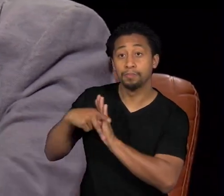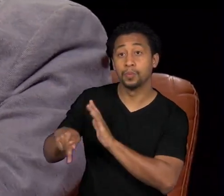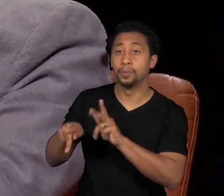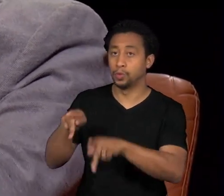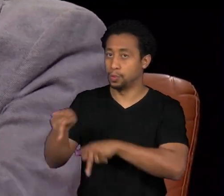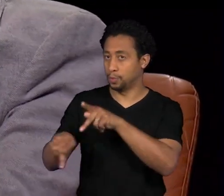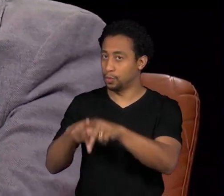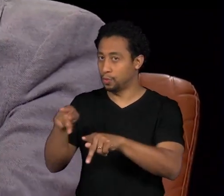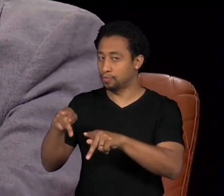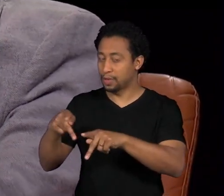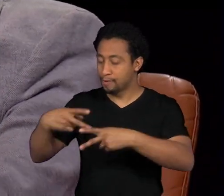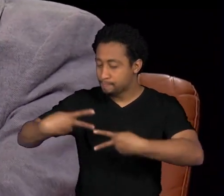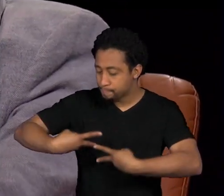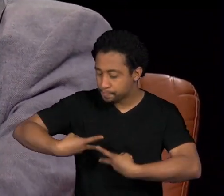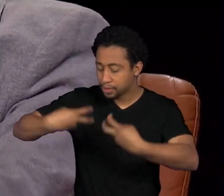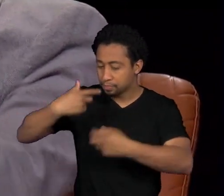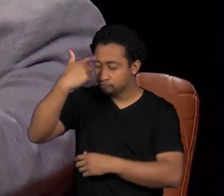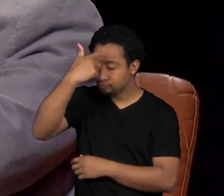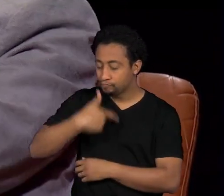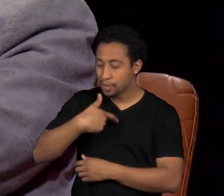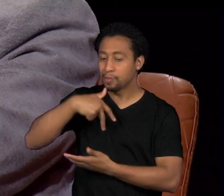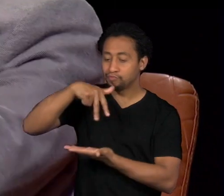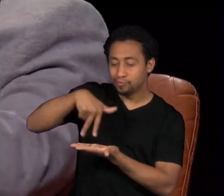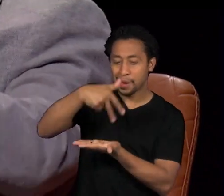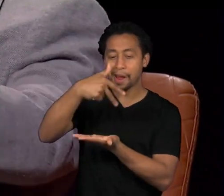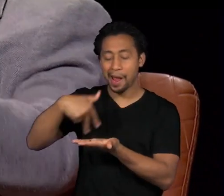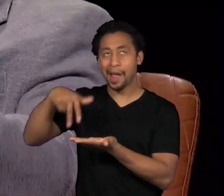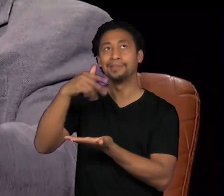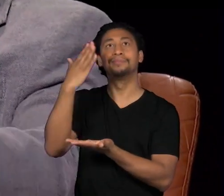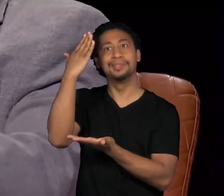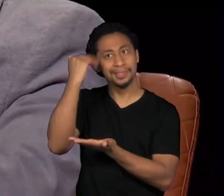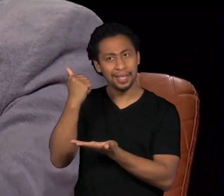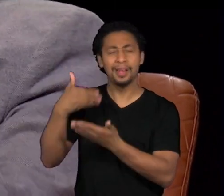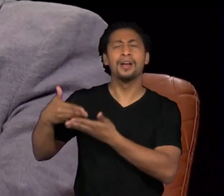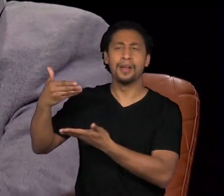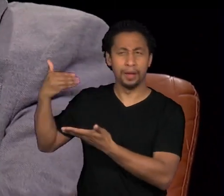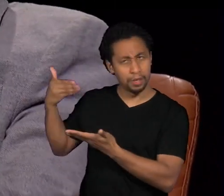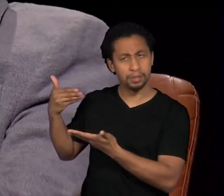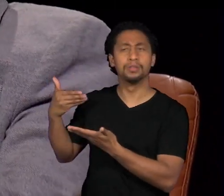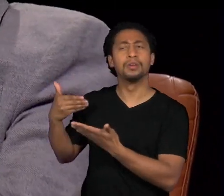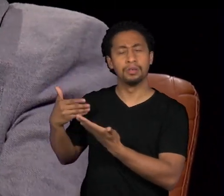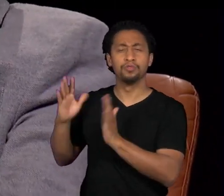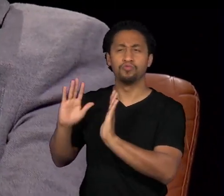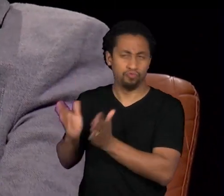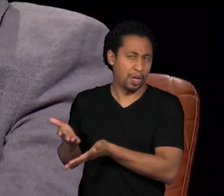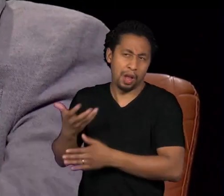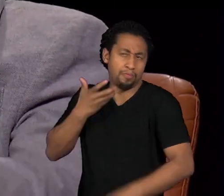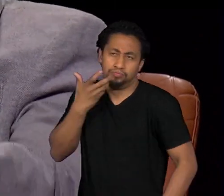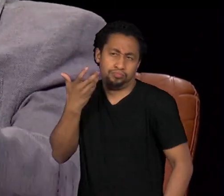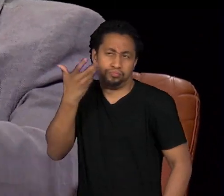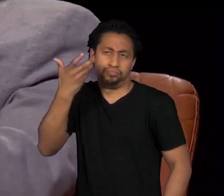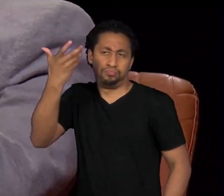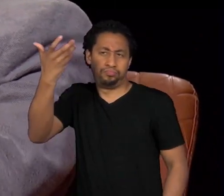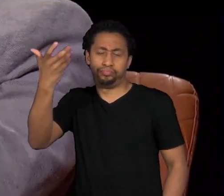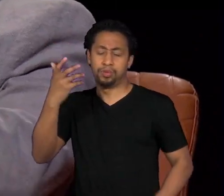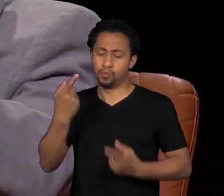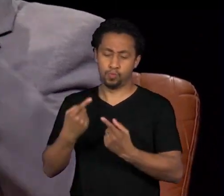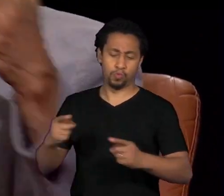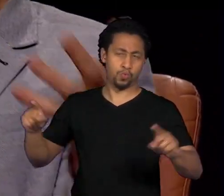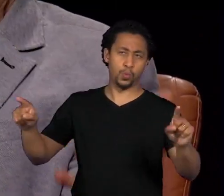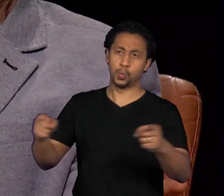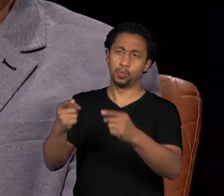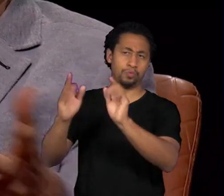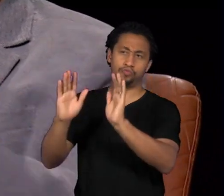como dançarino músico eu já era quando eu comecei a a visitar por exemplo os caboclinhos os